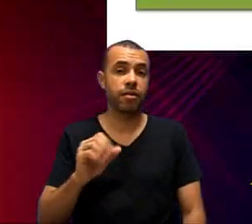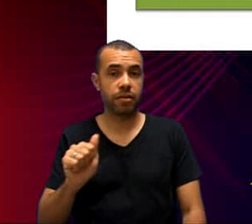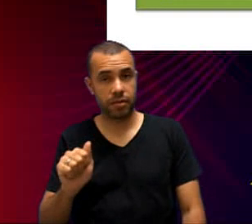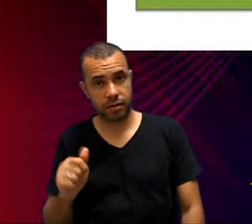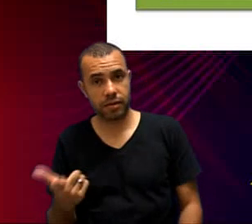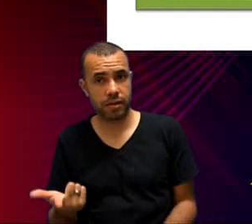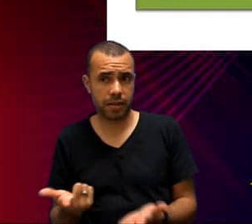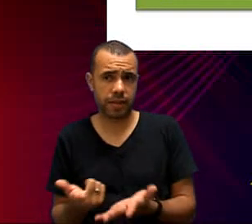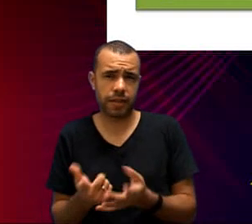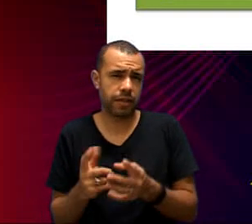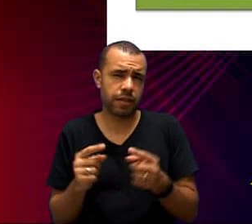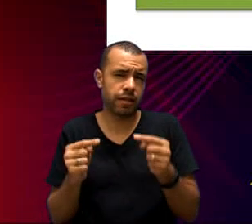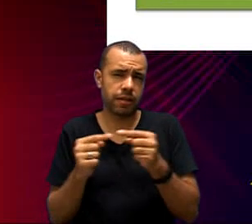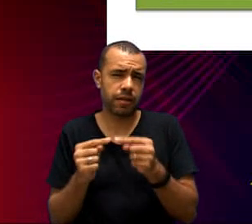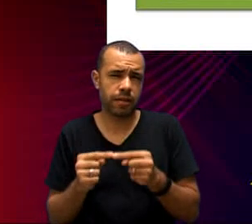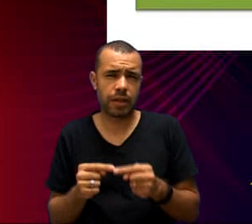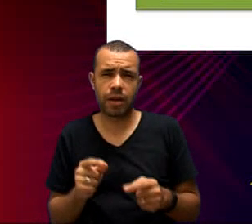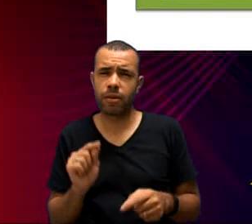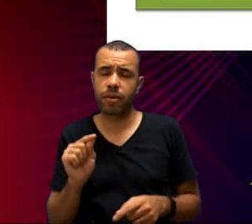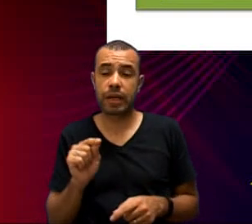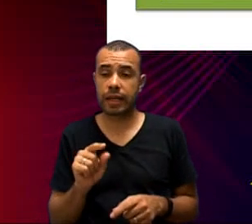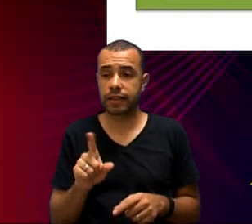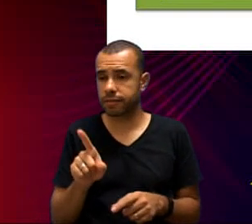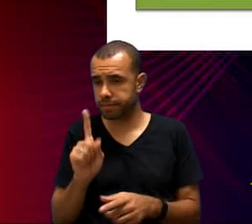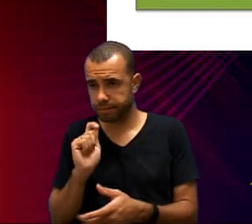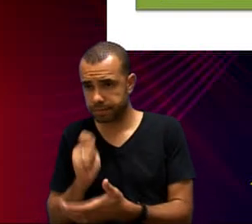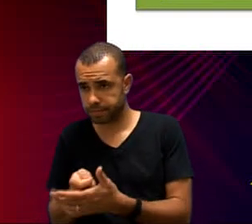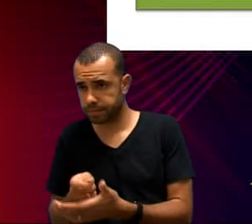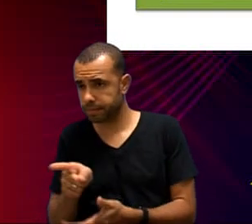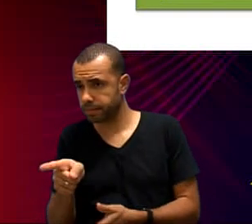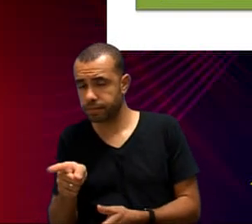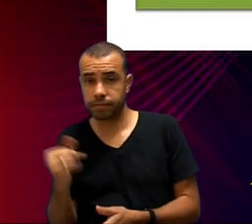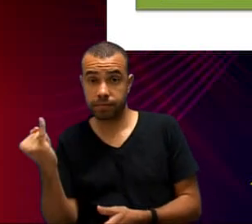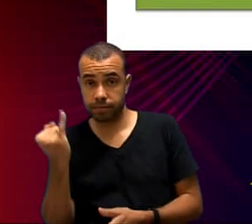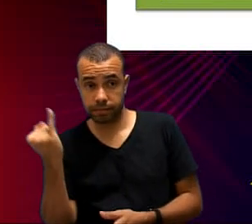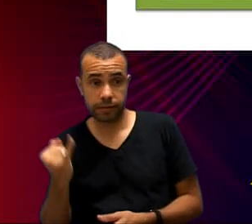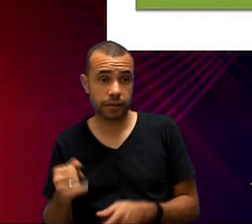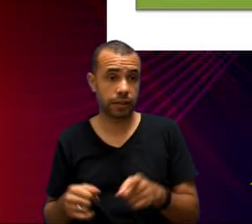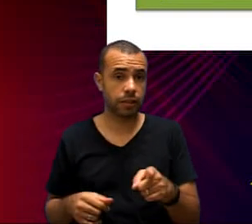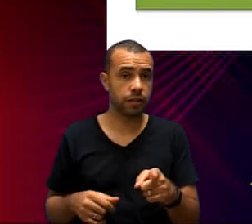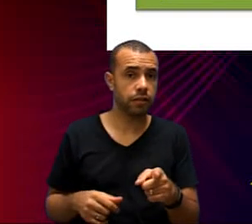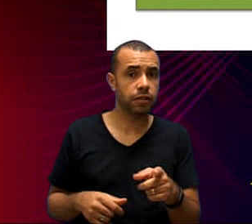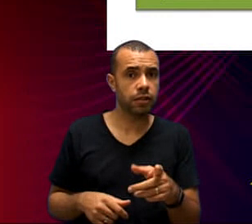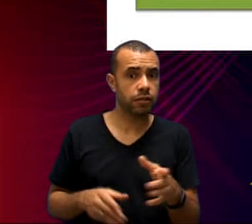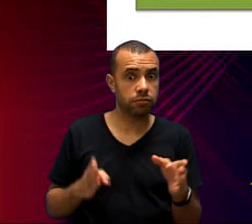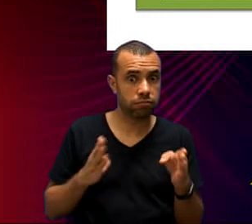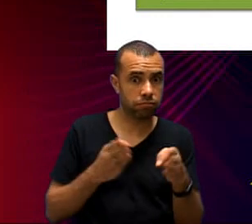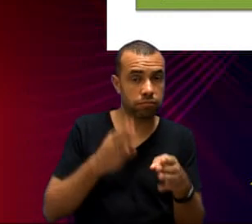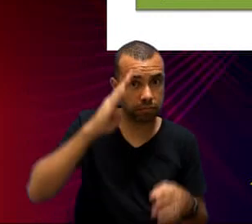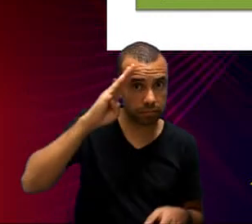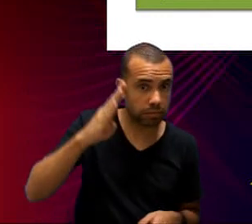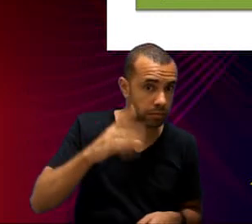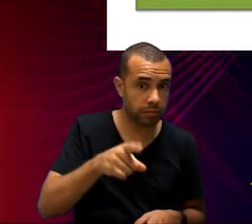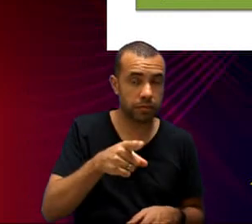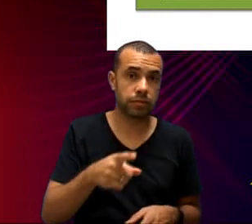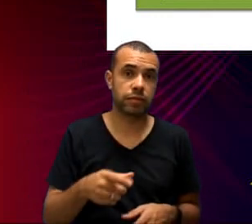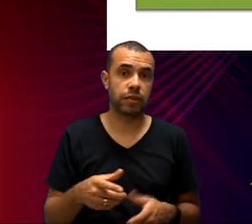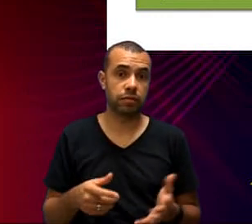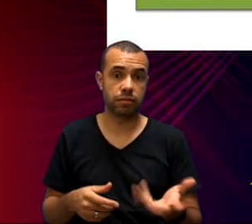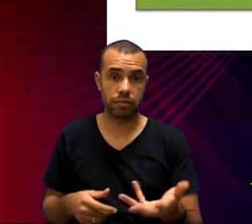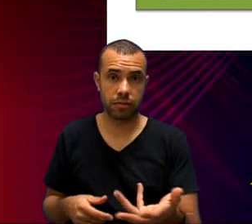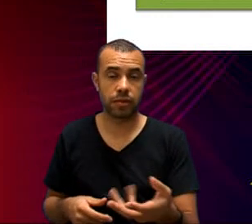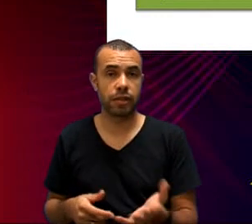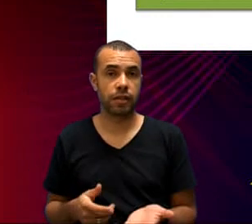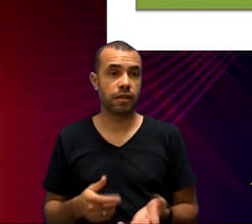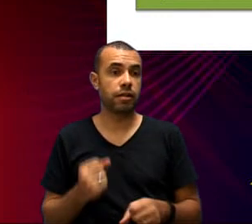um exercício de você fazer opção daquilo que é importante, daquilo que é mais prioritário, que obras atinge,